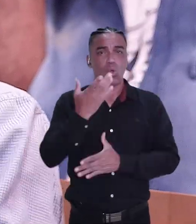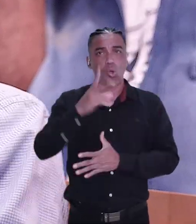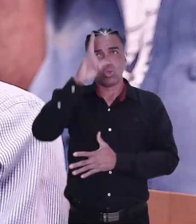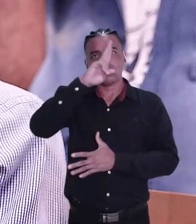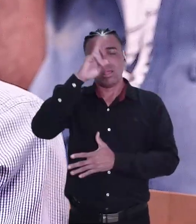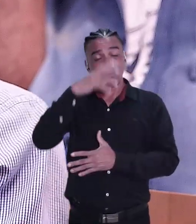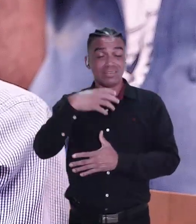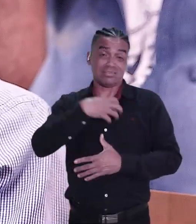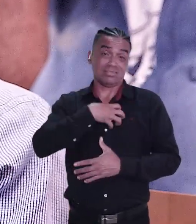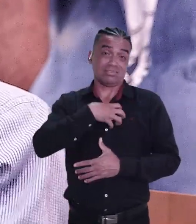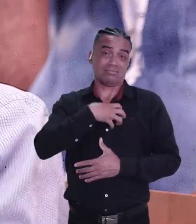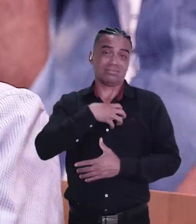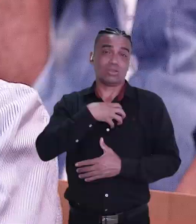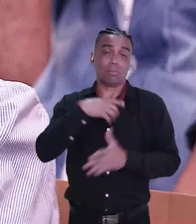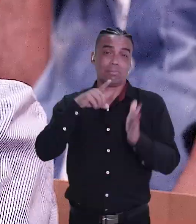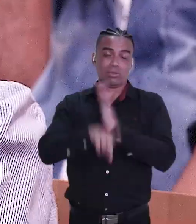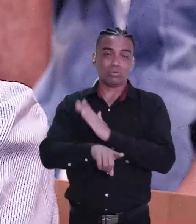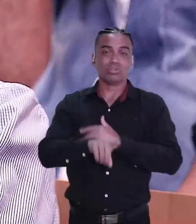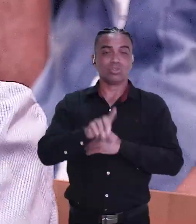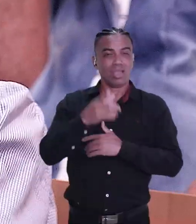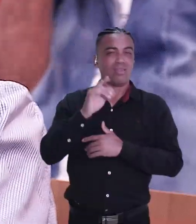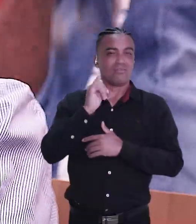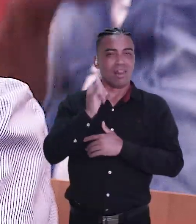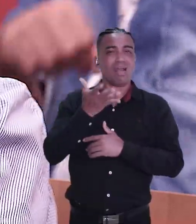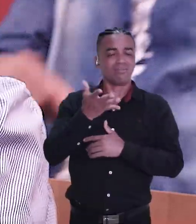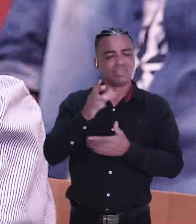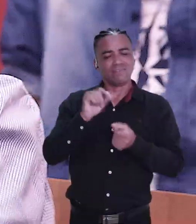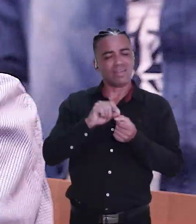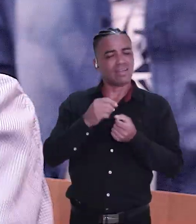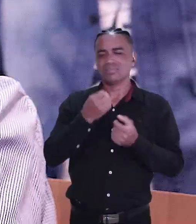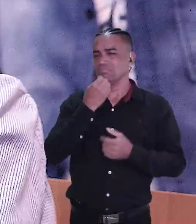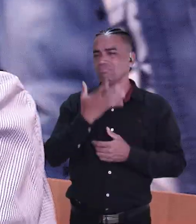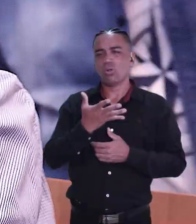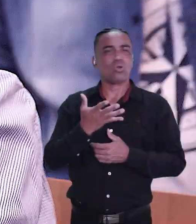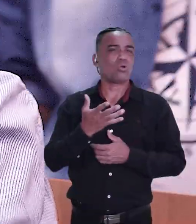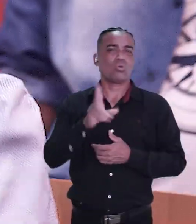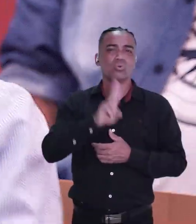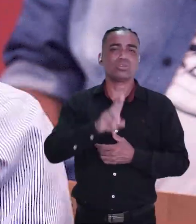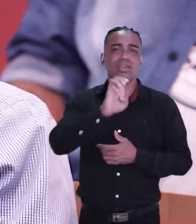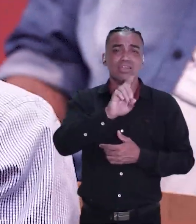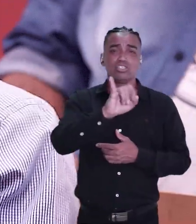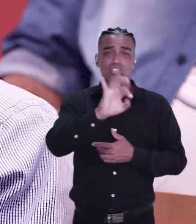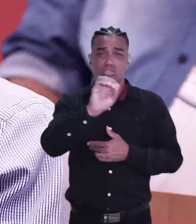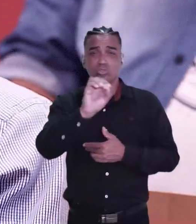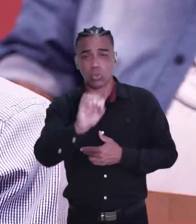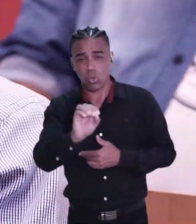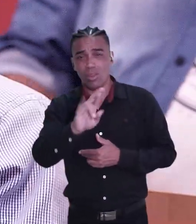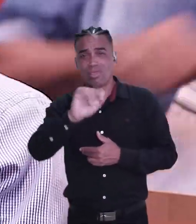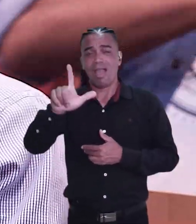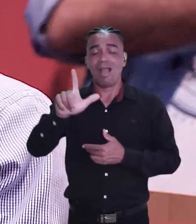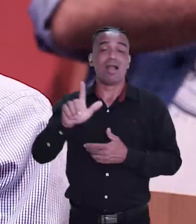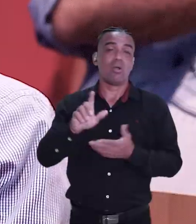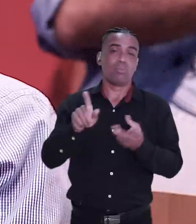enredo. Talvez isso seja um pouco intuitivo, né? A pergunta está feita, eu só quero fazer a observação que você faz muito bem, indústria editorial, que lendo seu livro eu